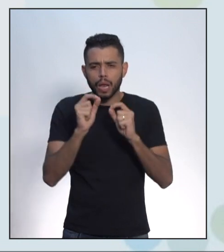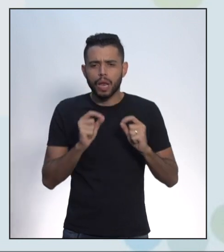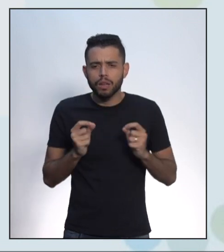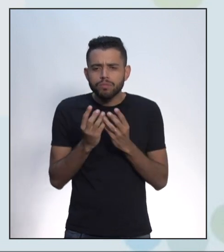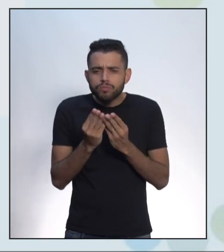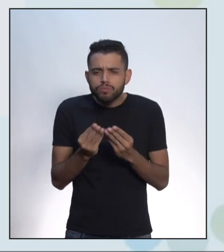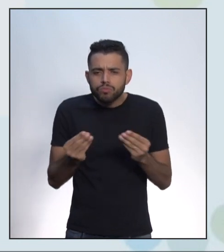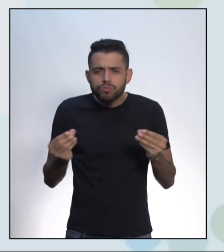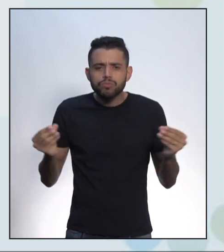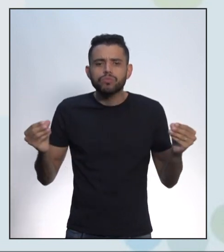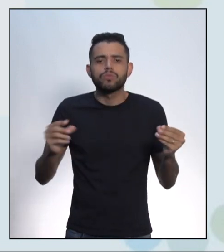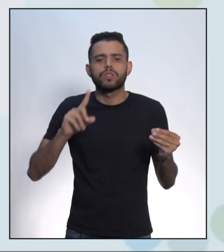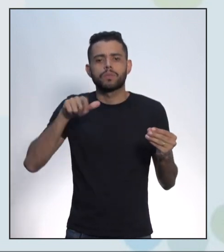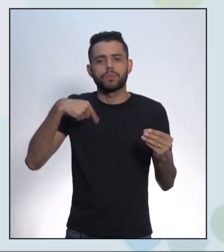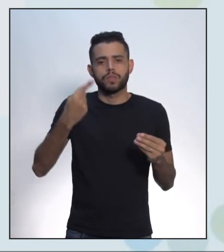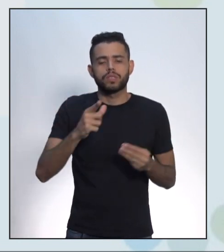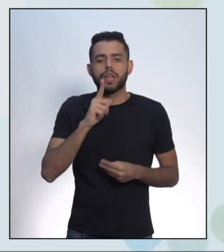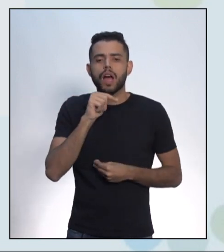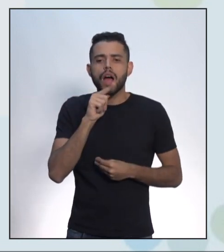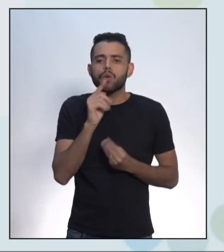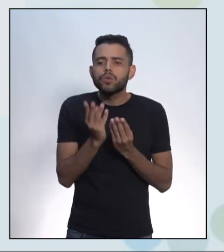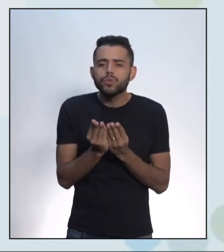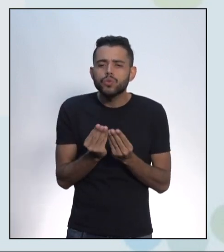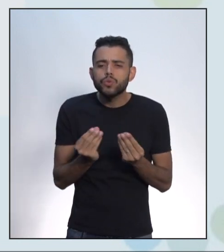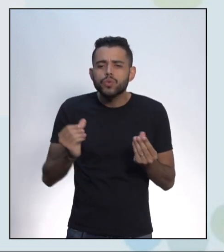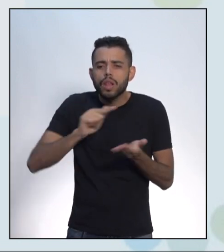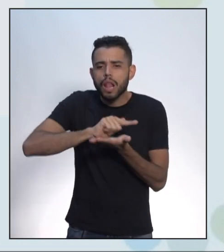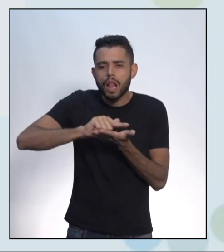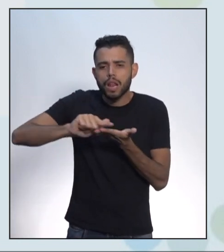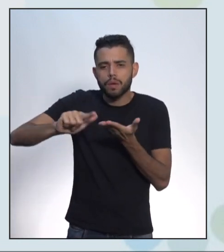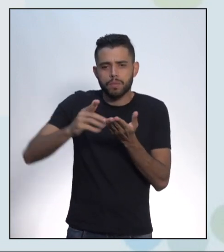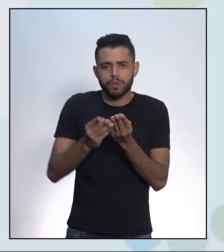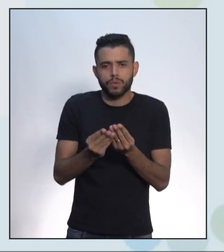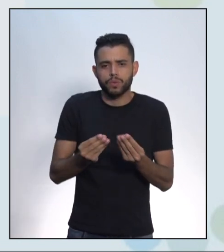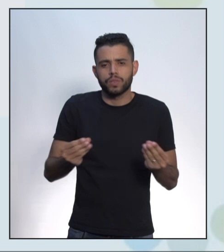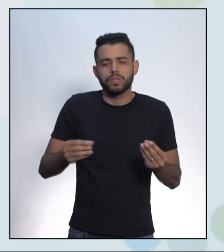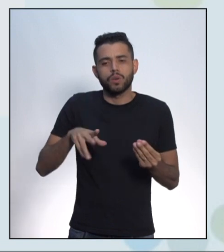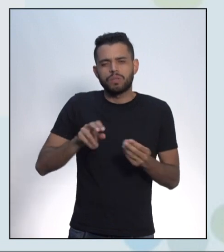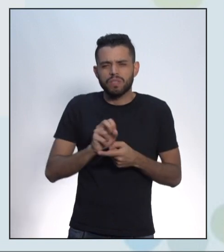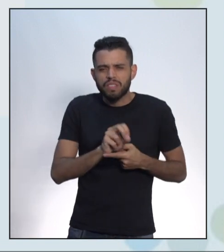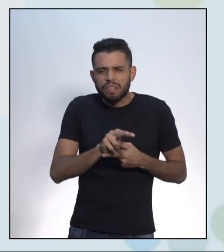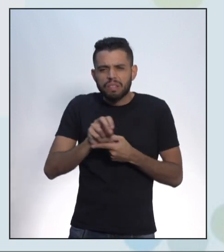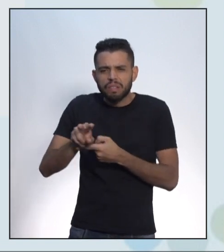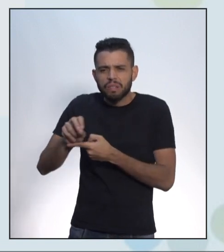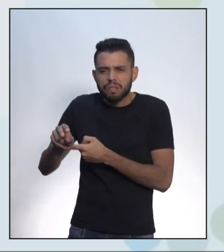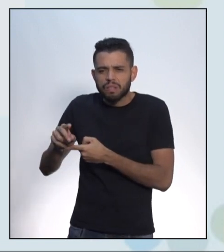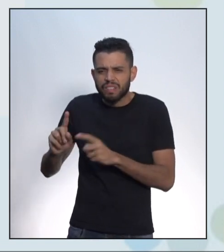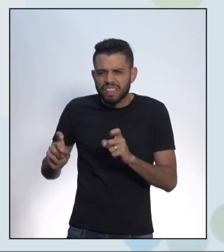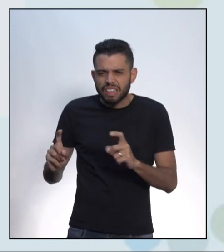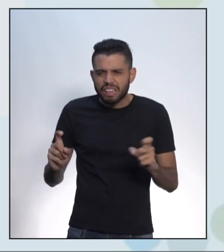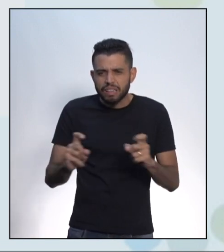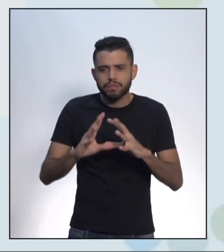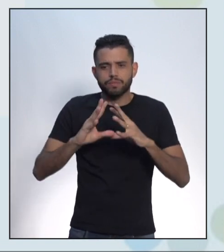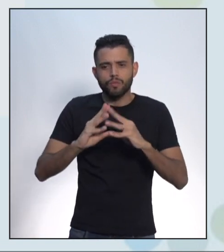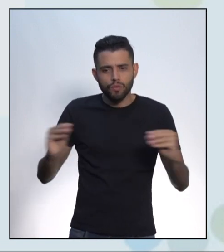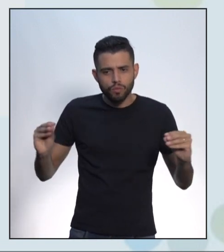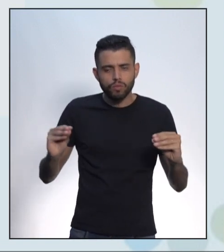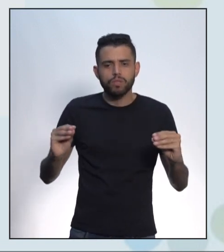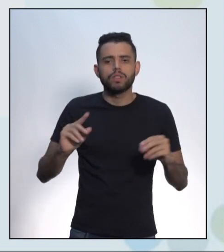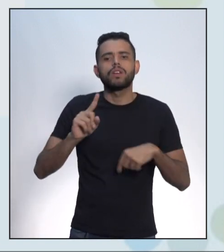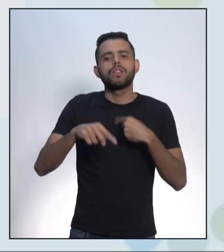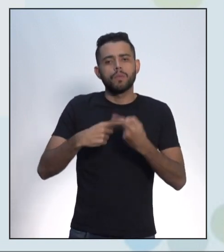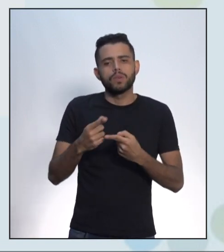decantação. Posterior à filtração, nós iremos fazer a desinfectação dessa água, que depois vai receber